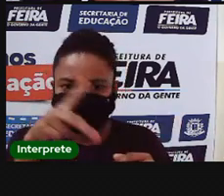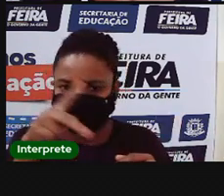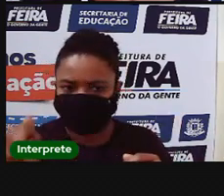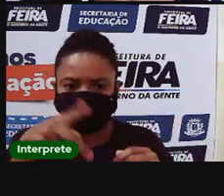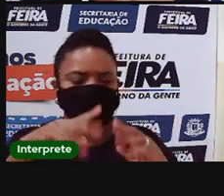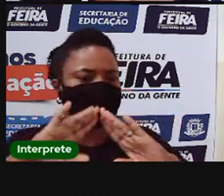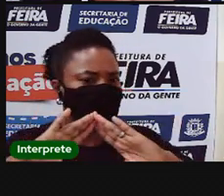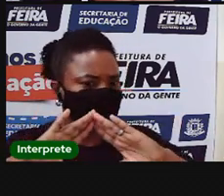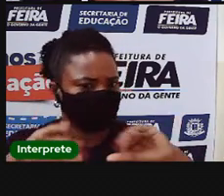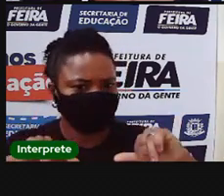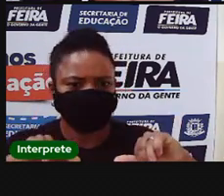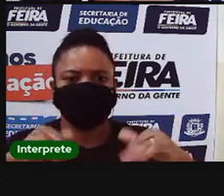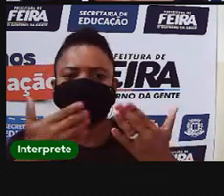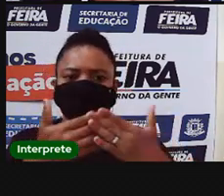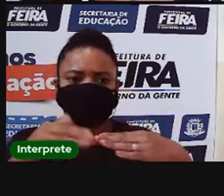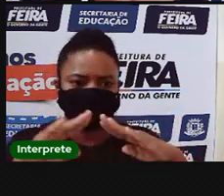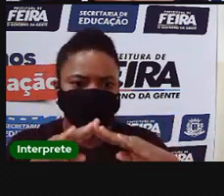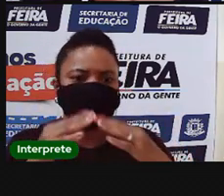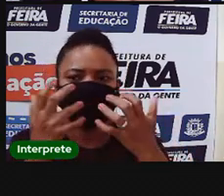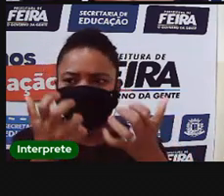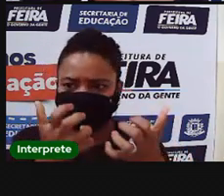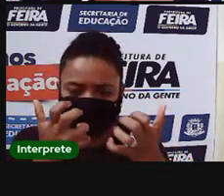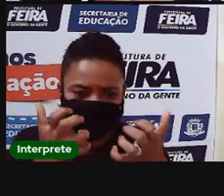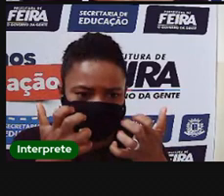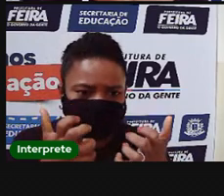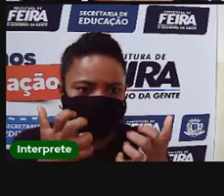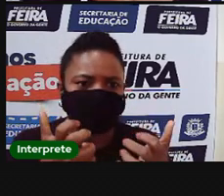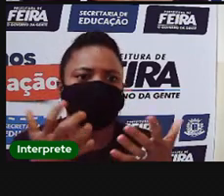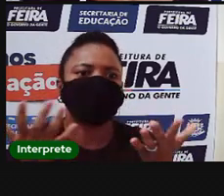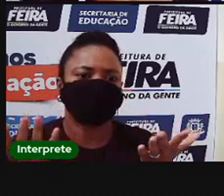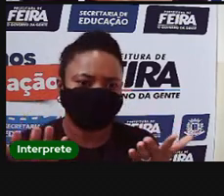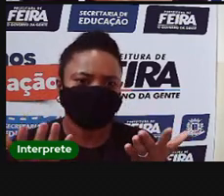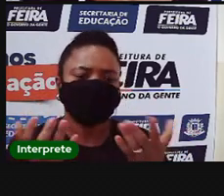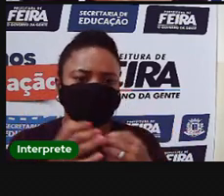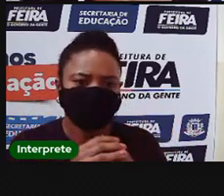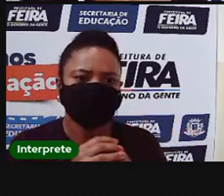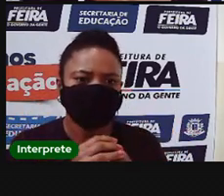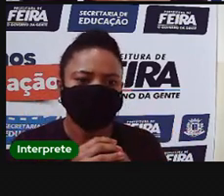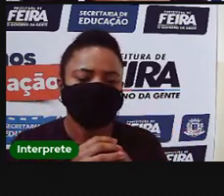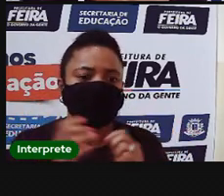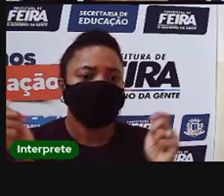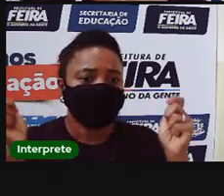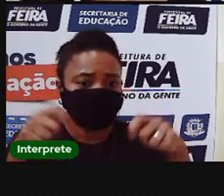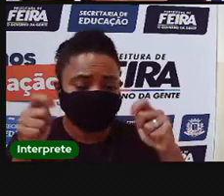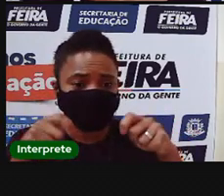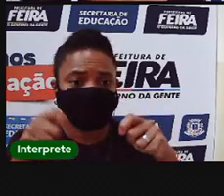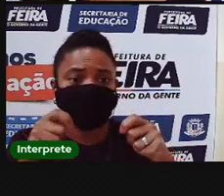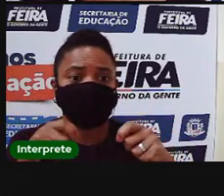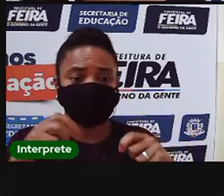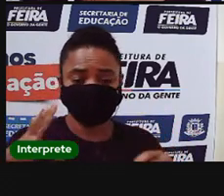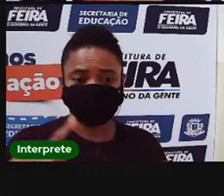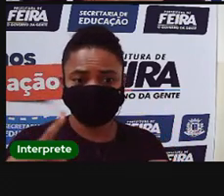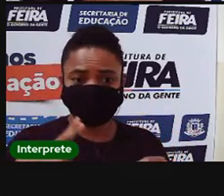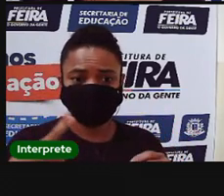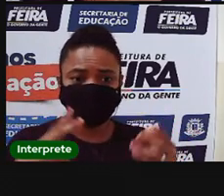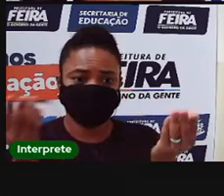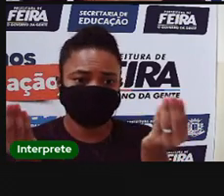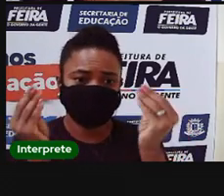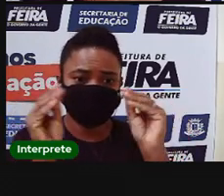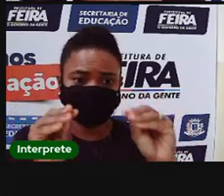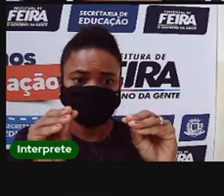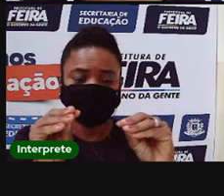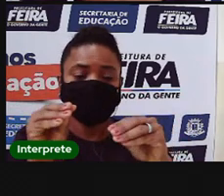coisa, né? Na escola, você quiser dar um toque. Pode colocar aí no private chat que o pessoal do Nutec coloca, compartilha